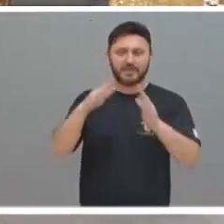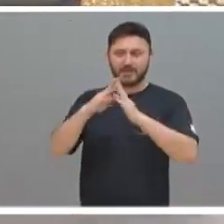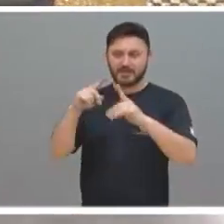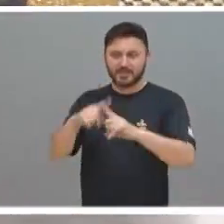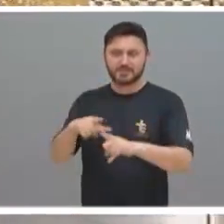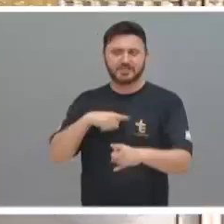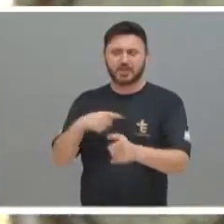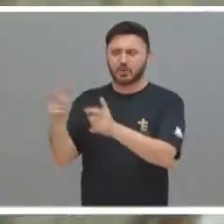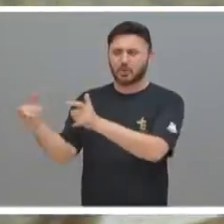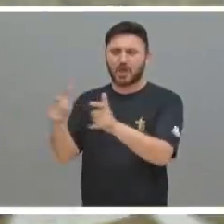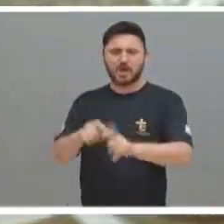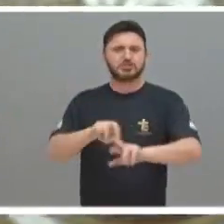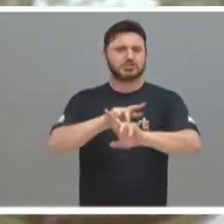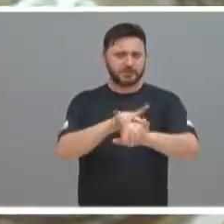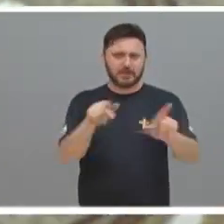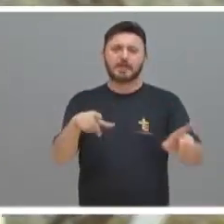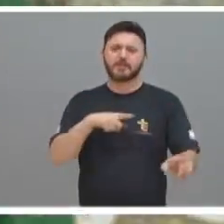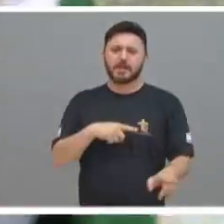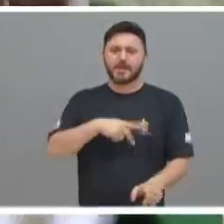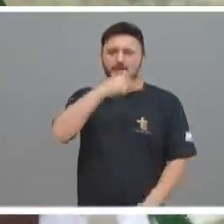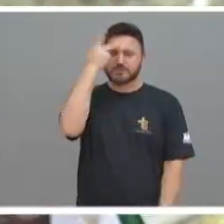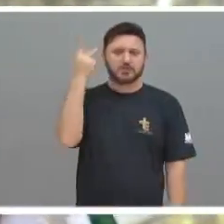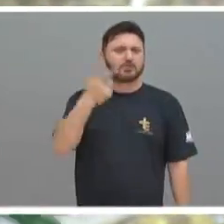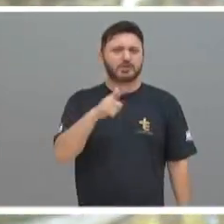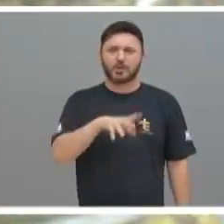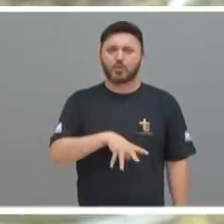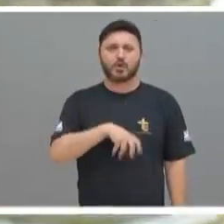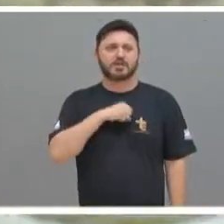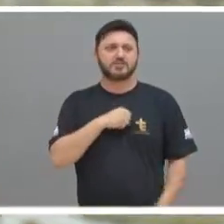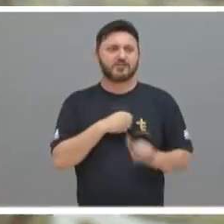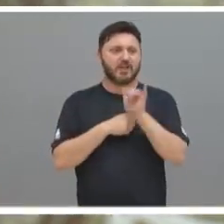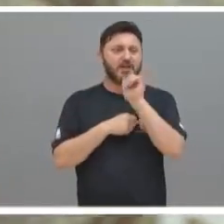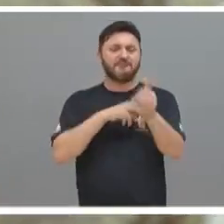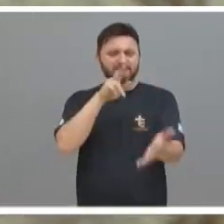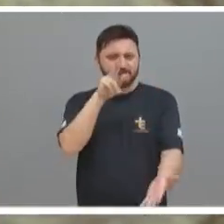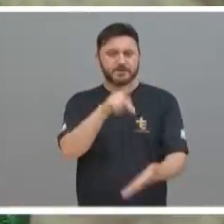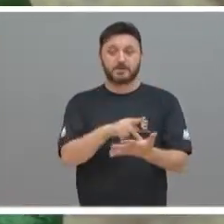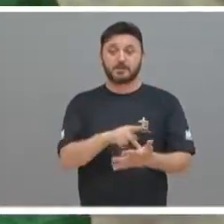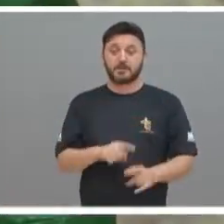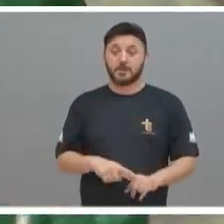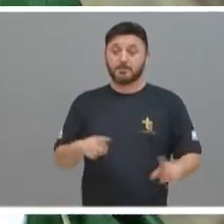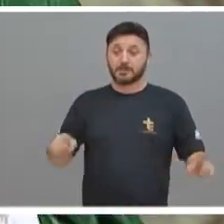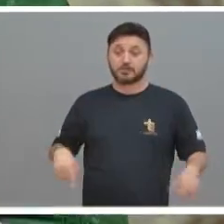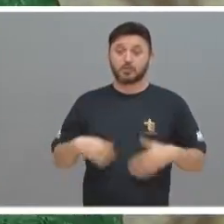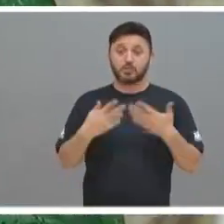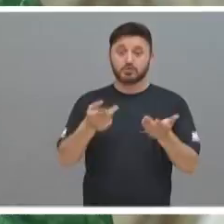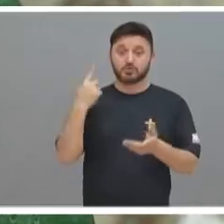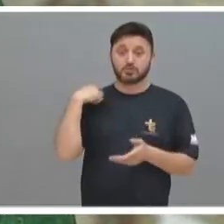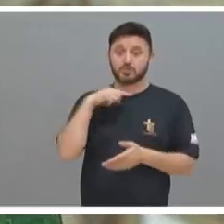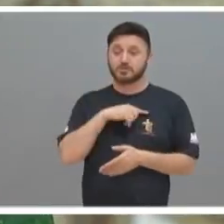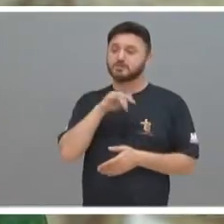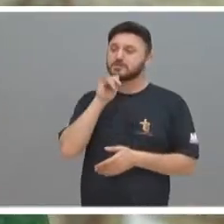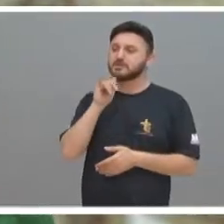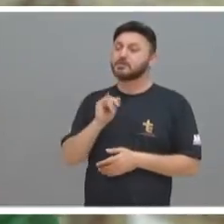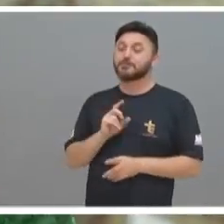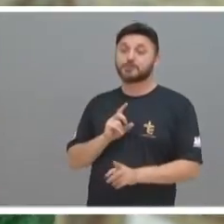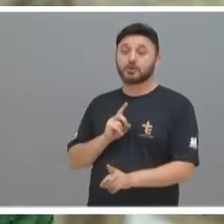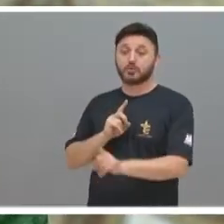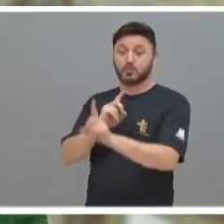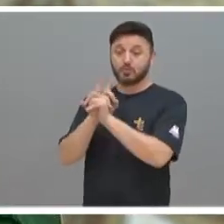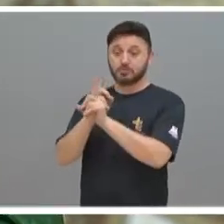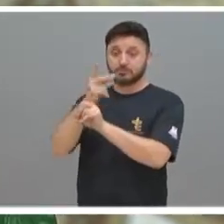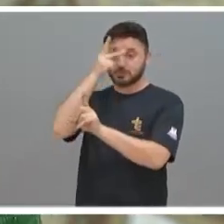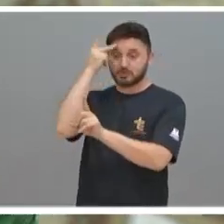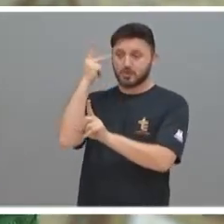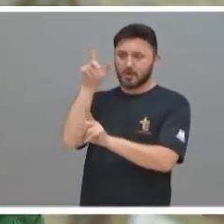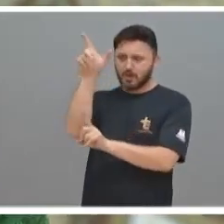lugar. Gente que não tem coragem de falar a verdade. Mas quando a gente chega para alguém, geralmente